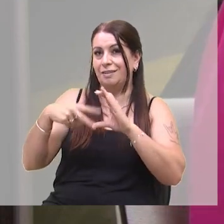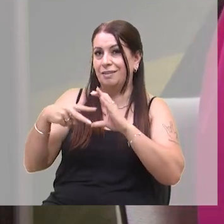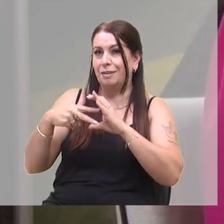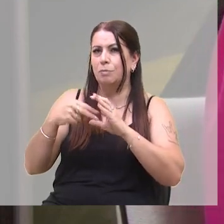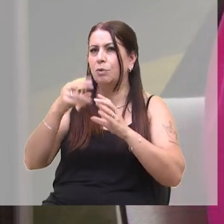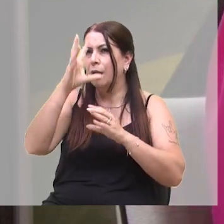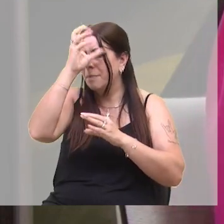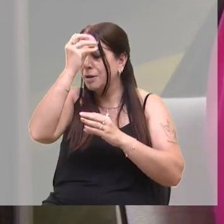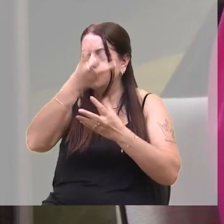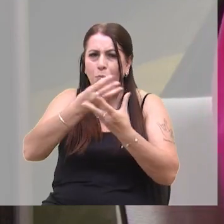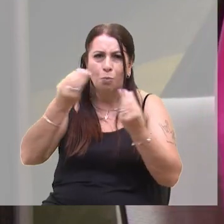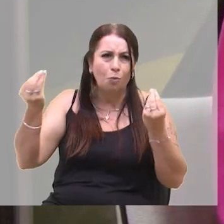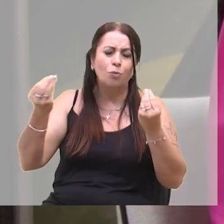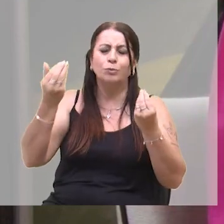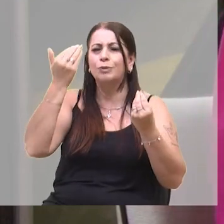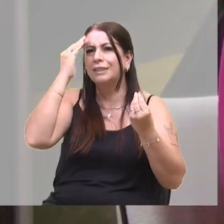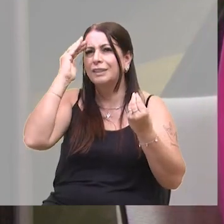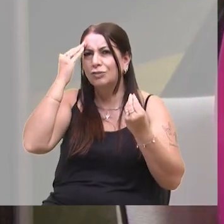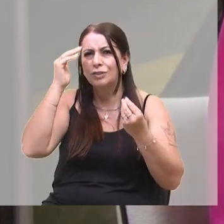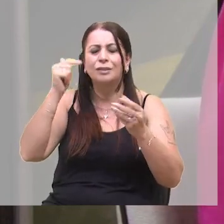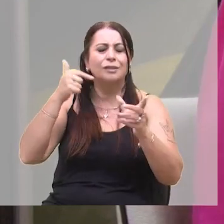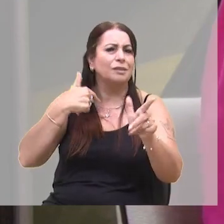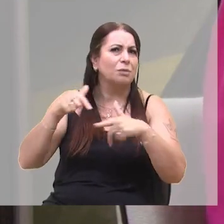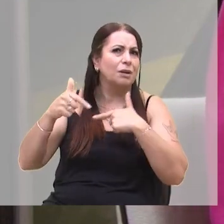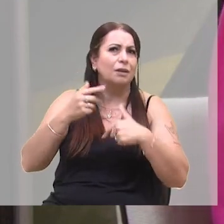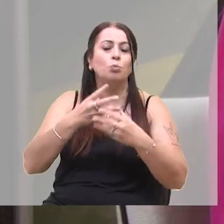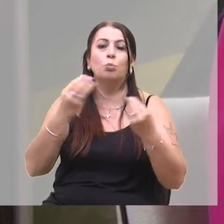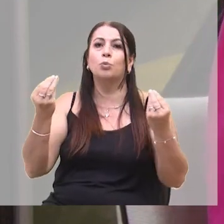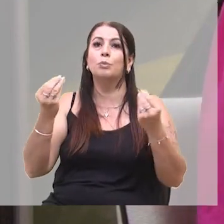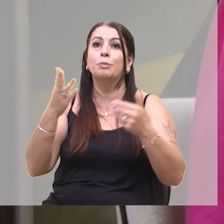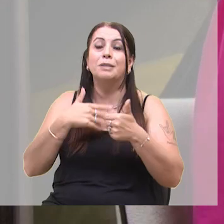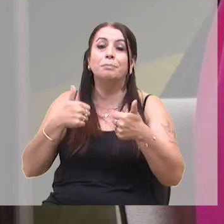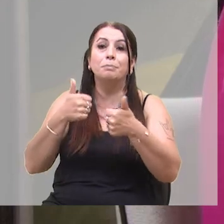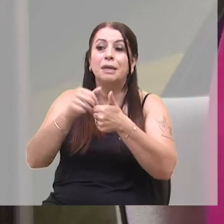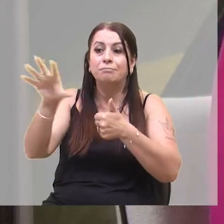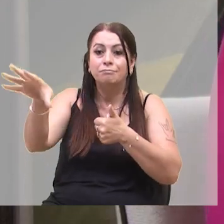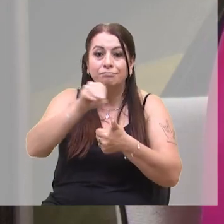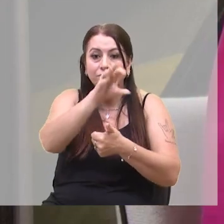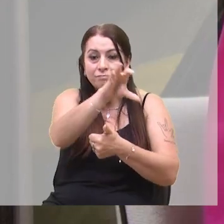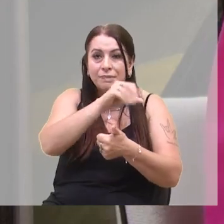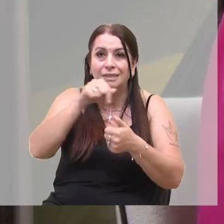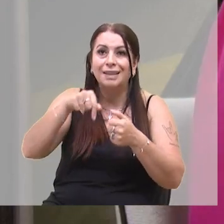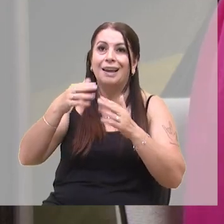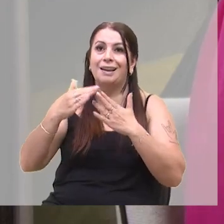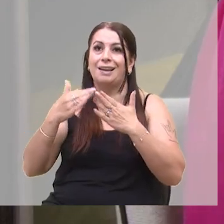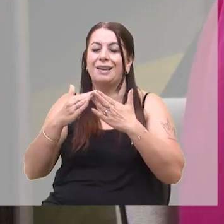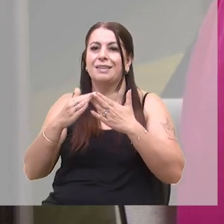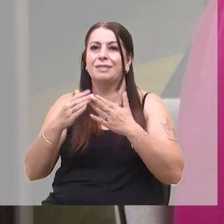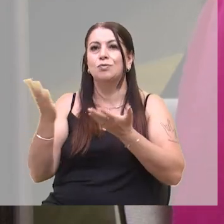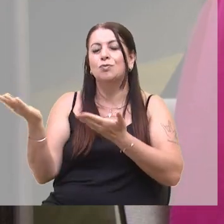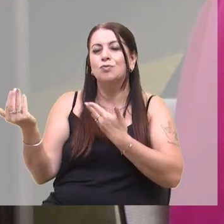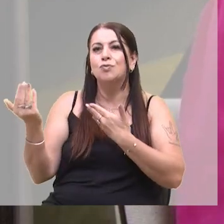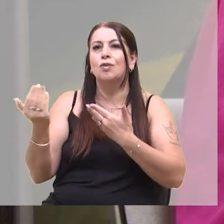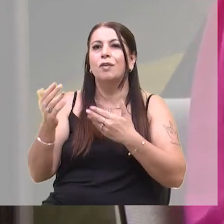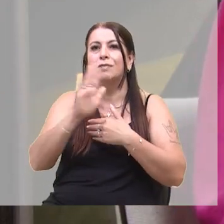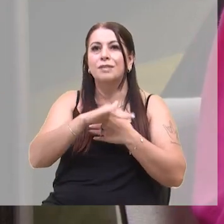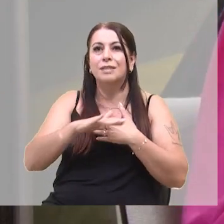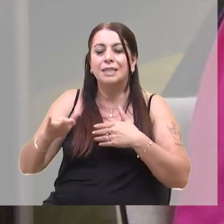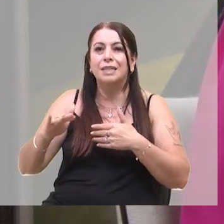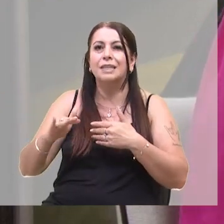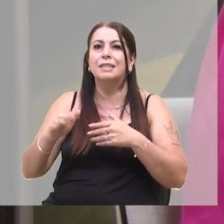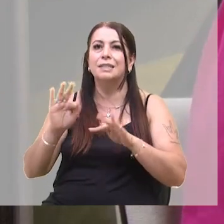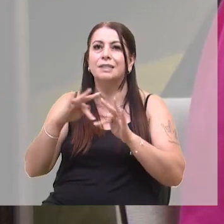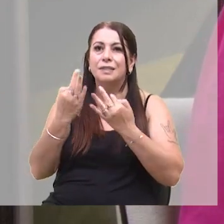da Escola do Legislativo, onde eu aprendi muito, entendi muito, trabalhei muito para essa aproximação, para trazer aqui para casa